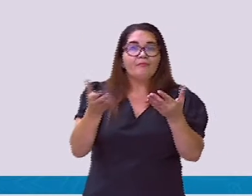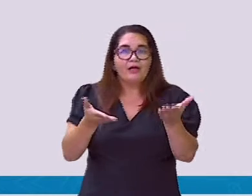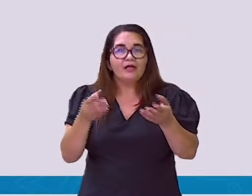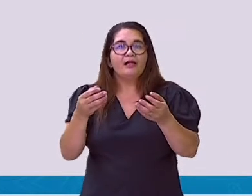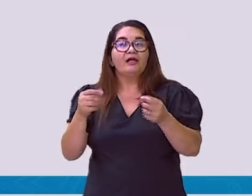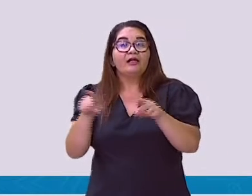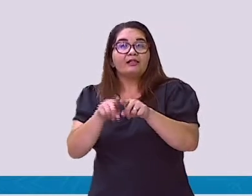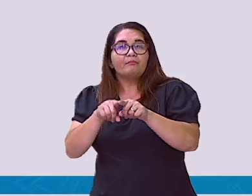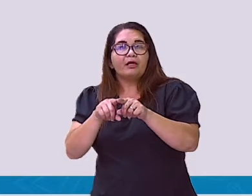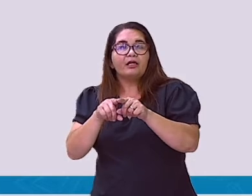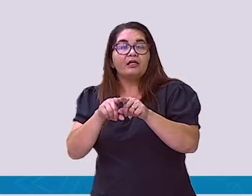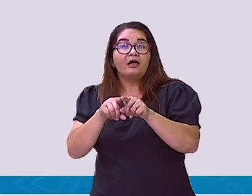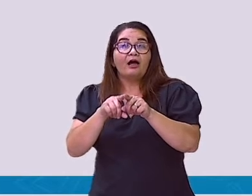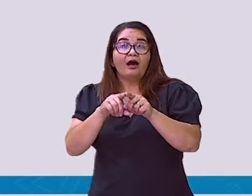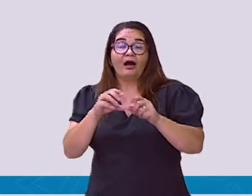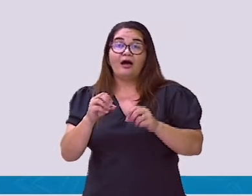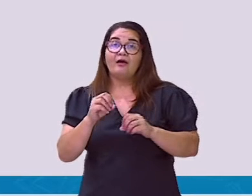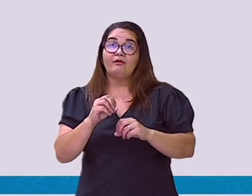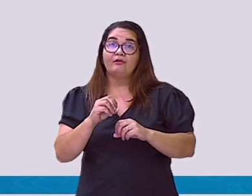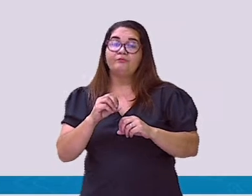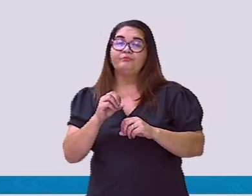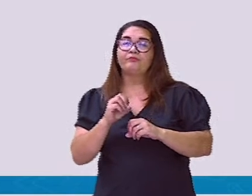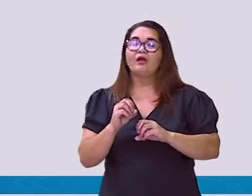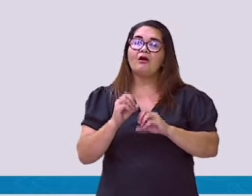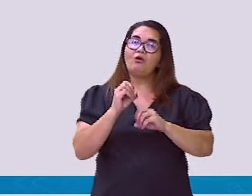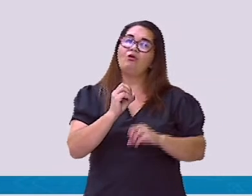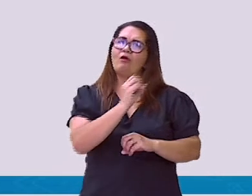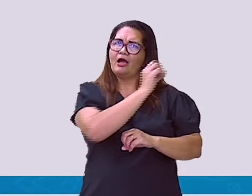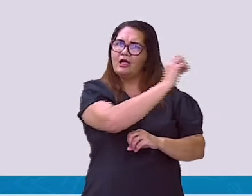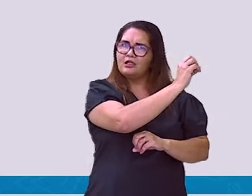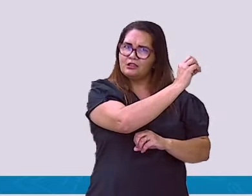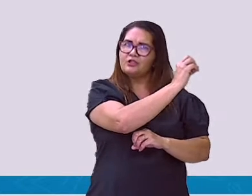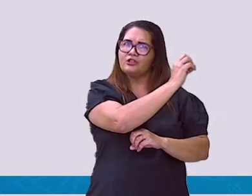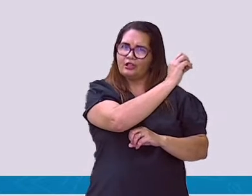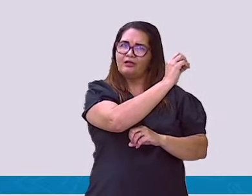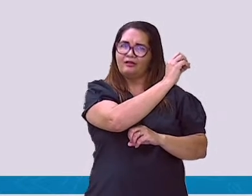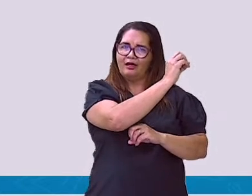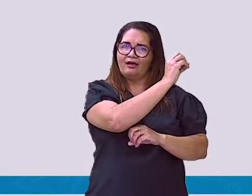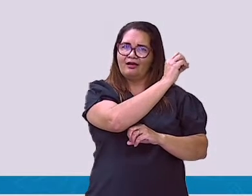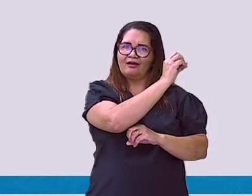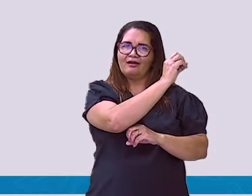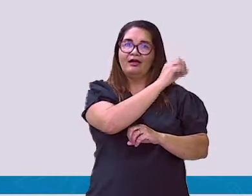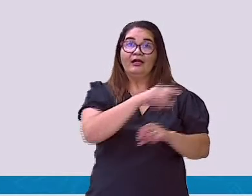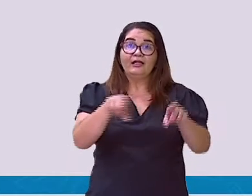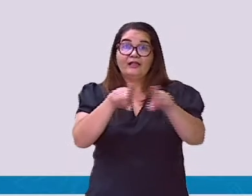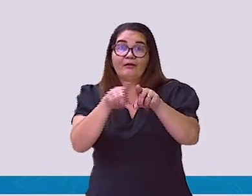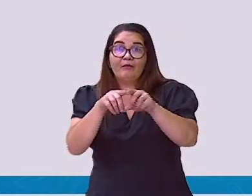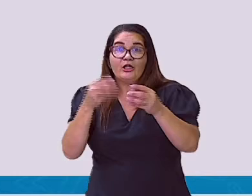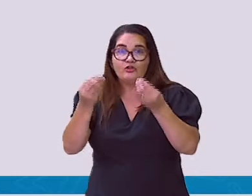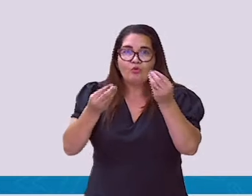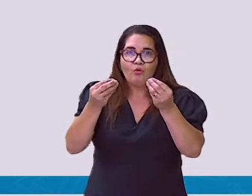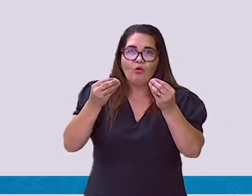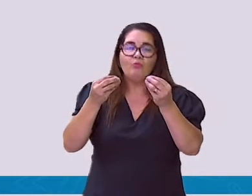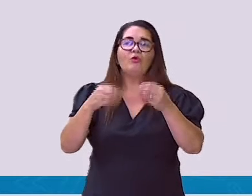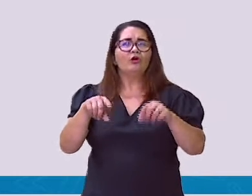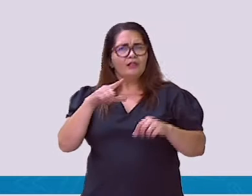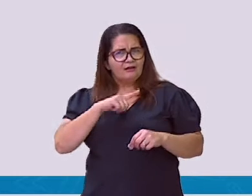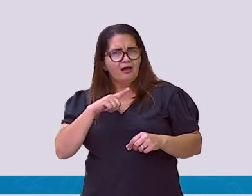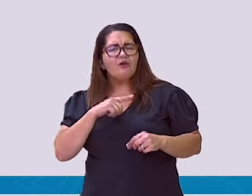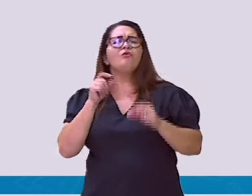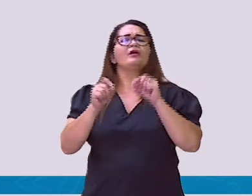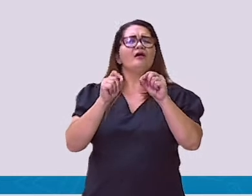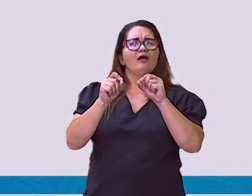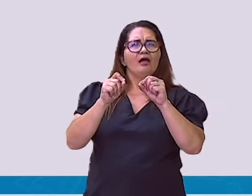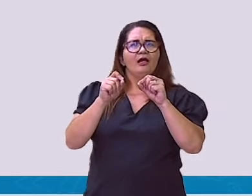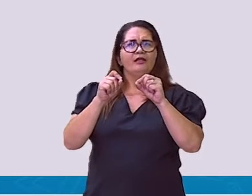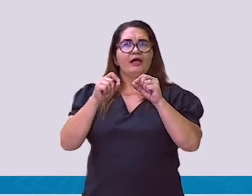a oeste de Greenwich, e limitadas pelo Oceano Glacial Ártico, a leste